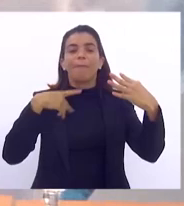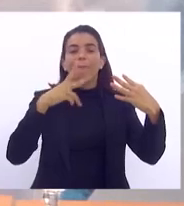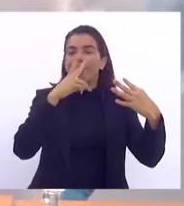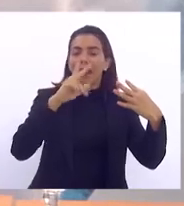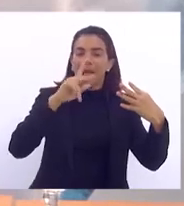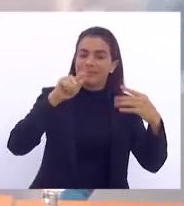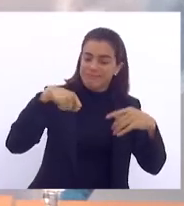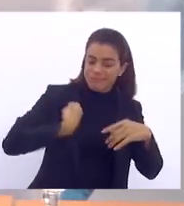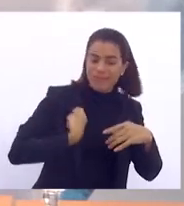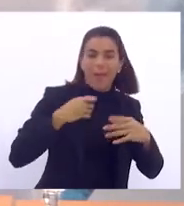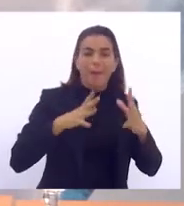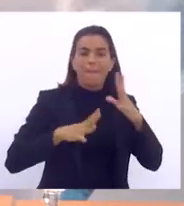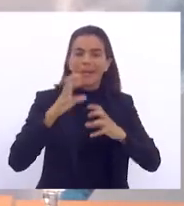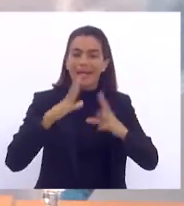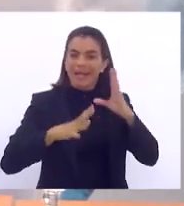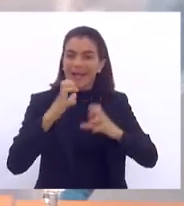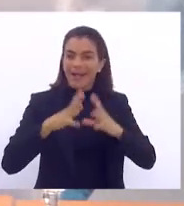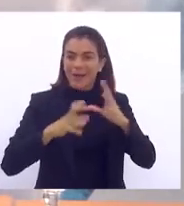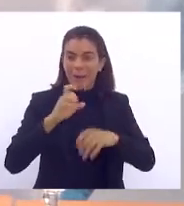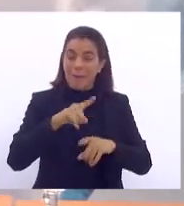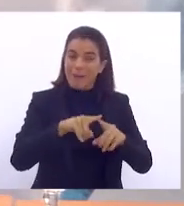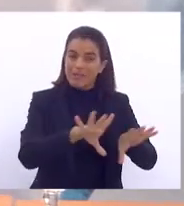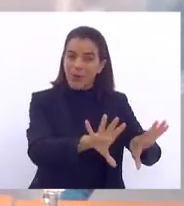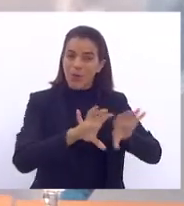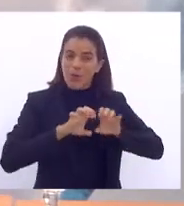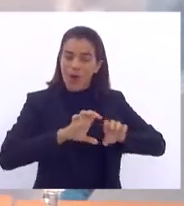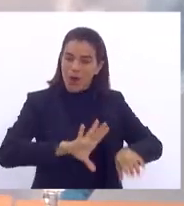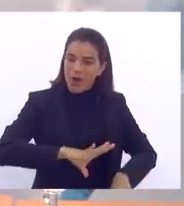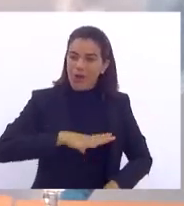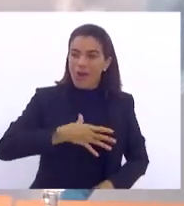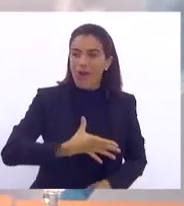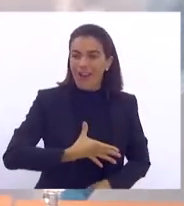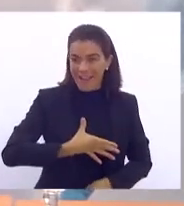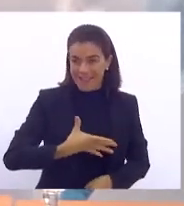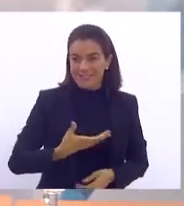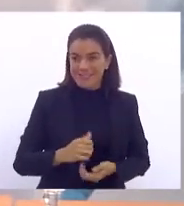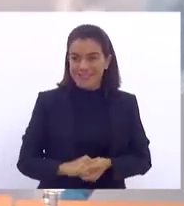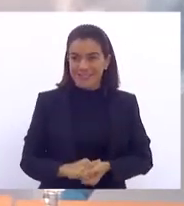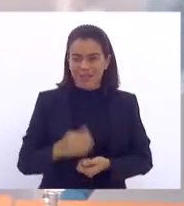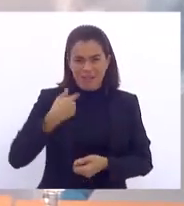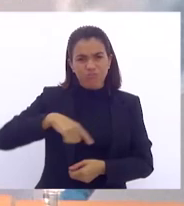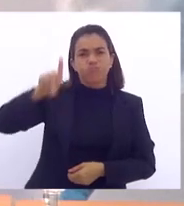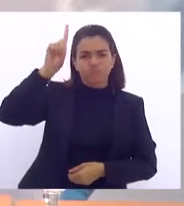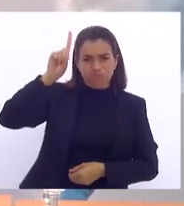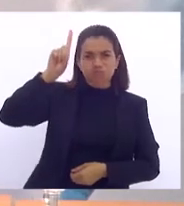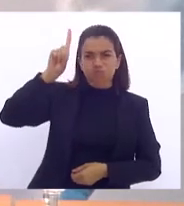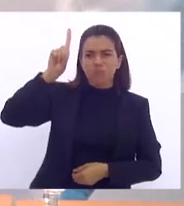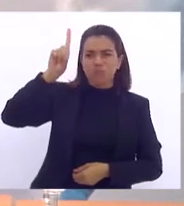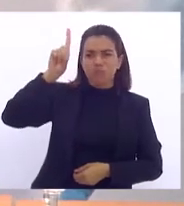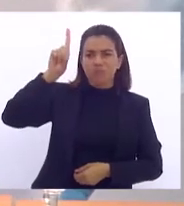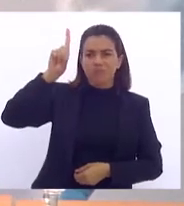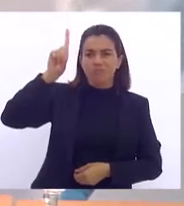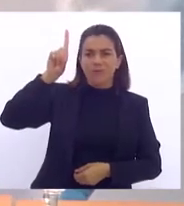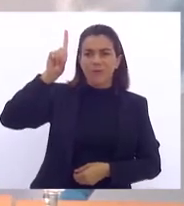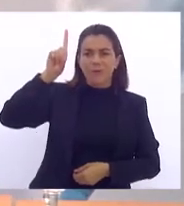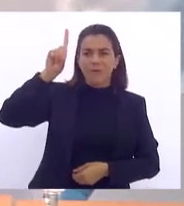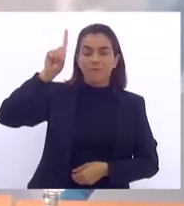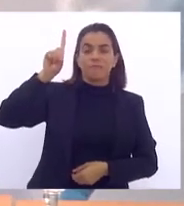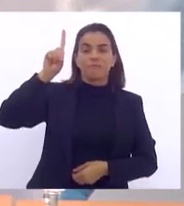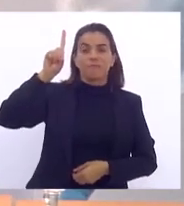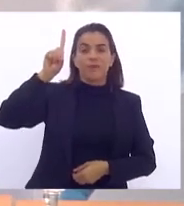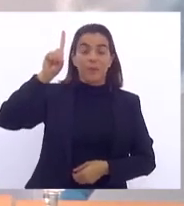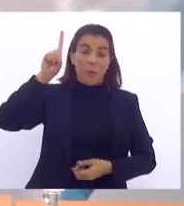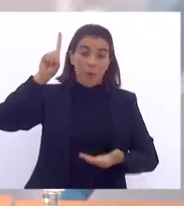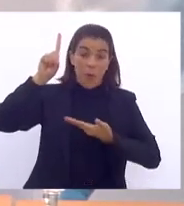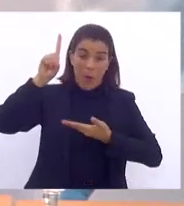Ráo mas na verdade tenho um pouquinho de coragem que eu acho que eu peguei do meu pai não devia ter pego tanto mas levantei o dedo e falei humildemente Dr André para pro